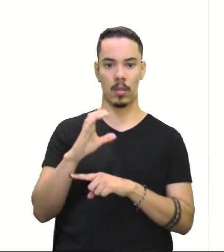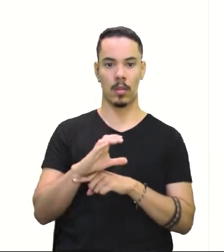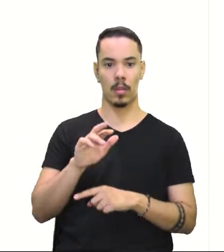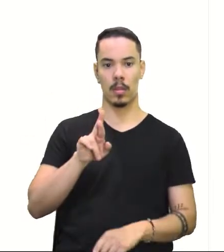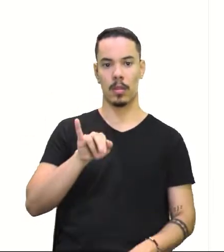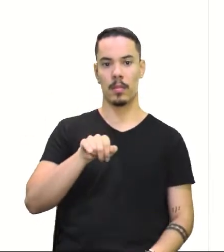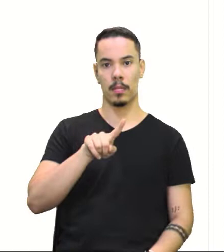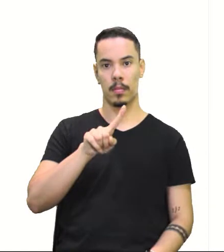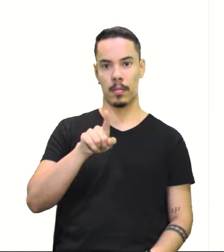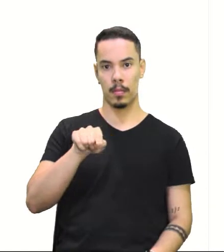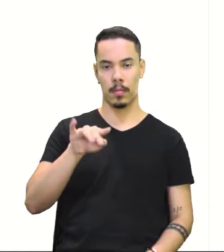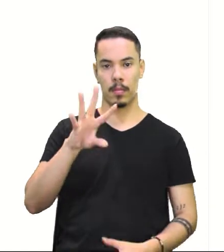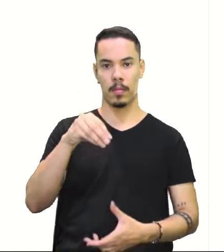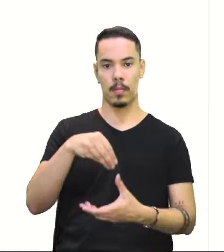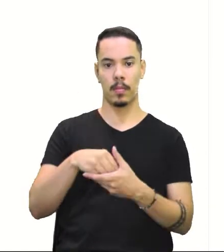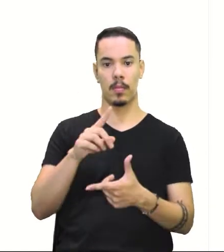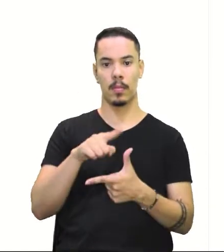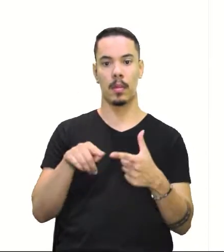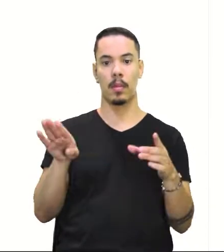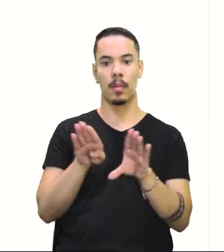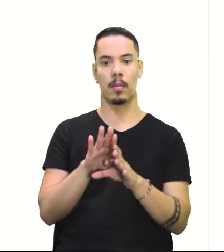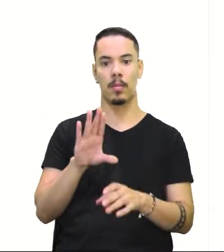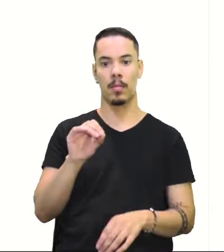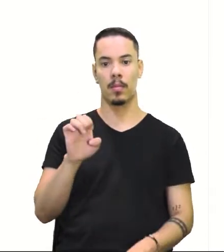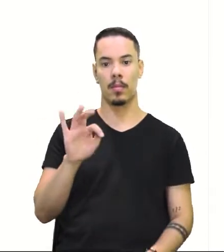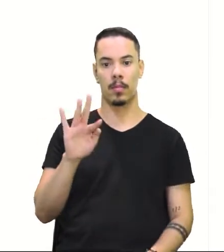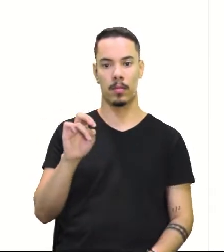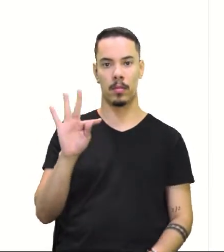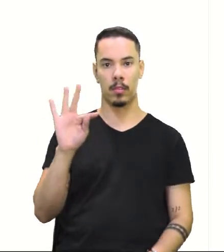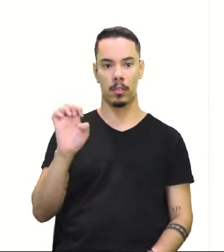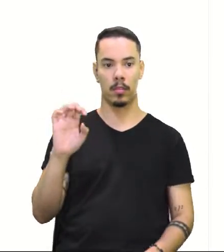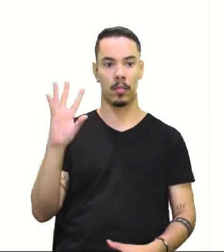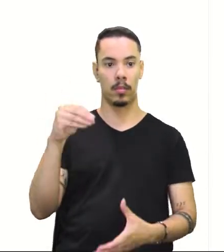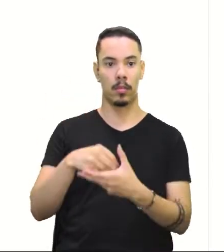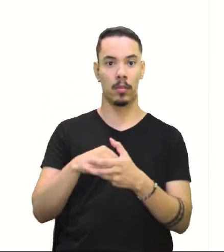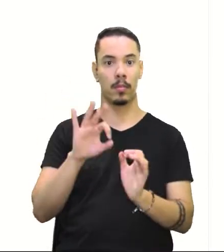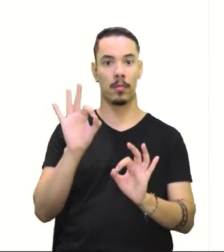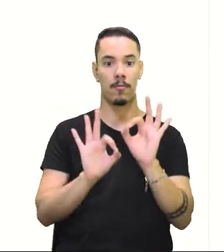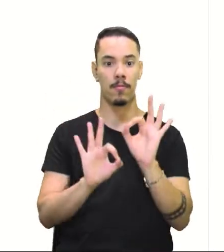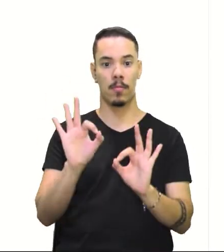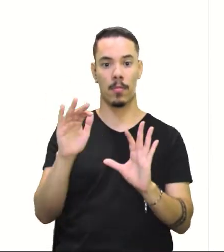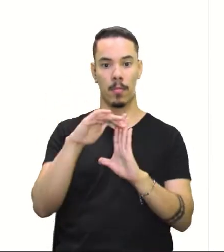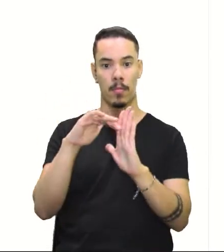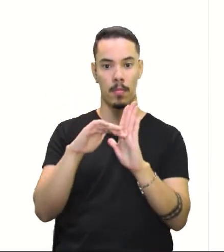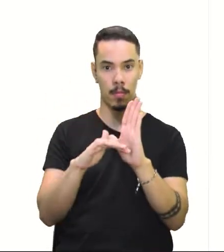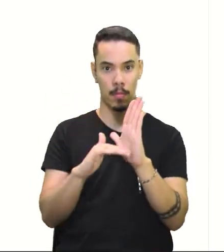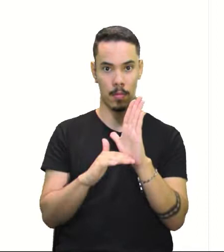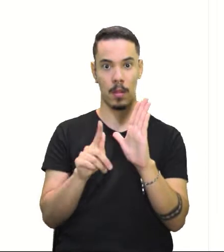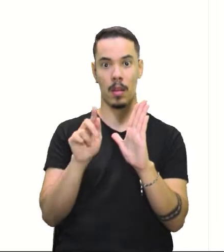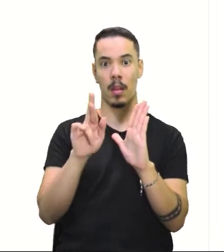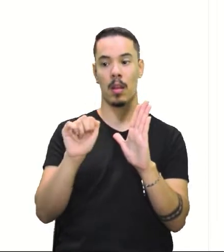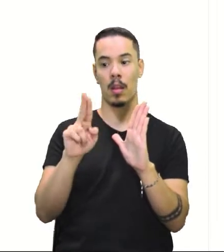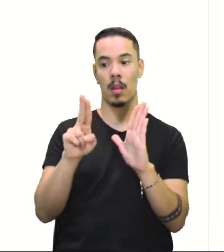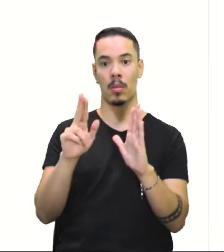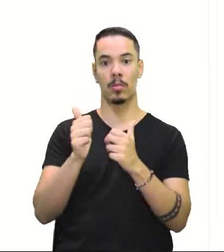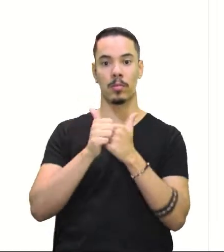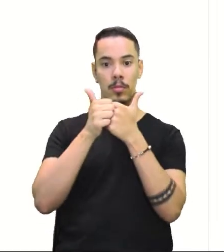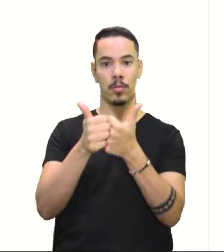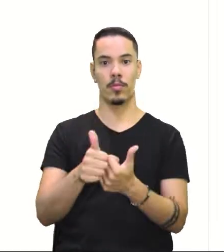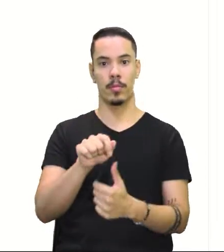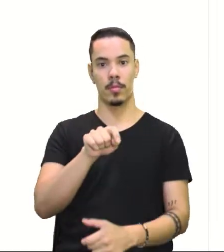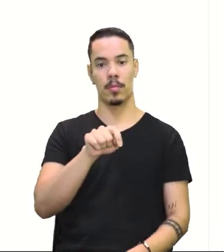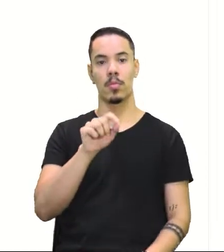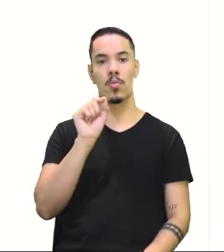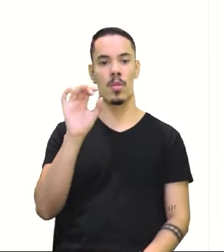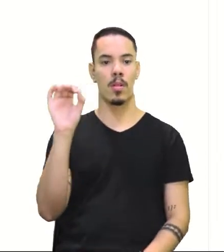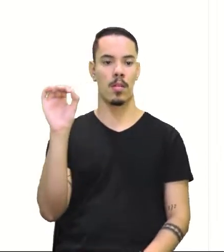divisor e os coeficientes do dividendo em ordem pelo grau com zero nos